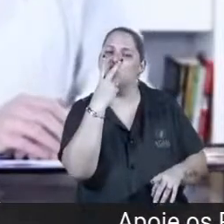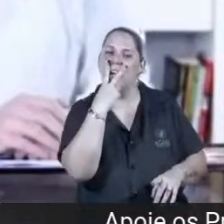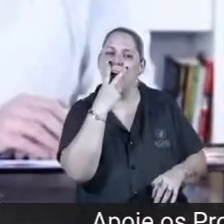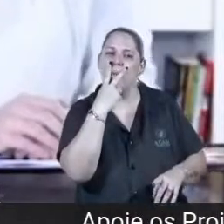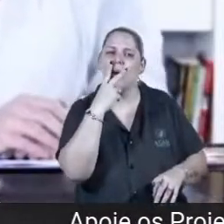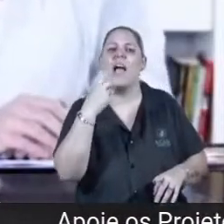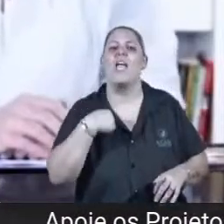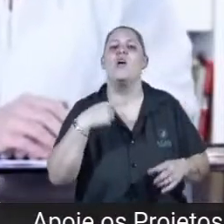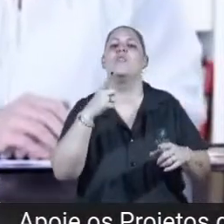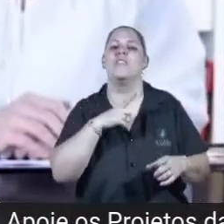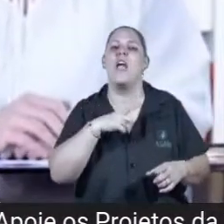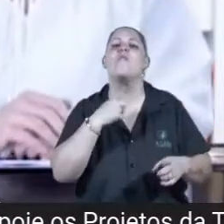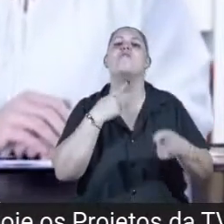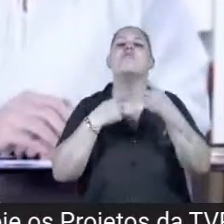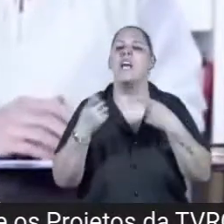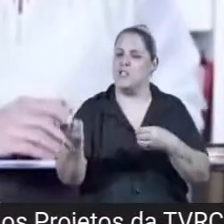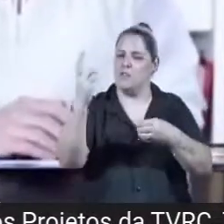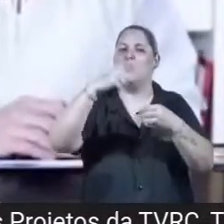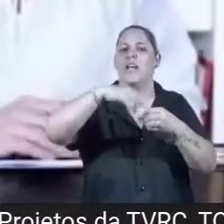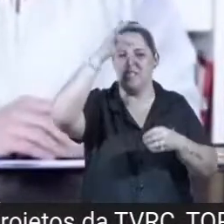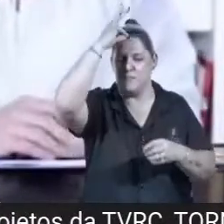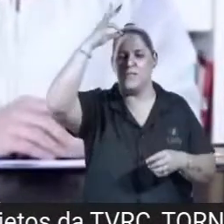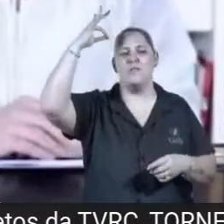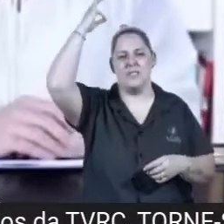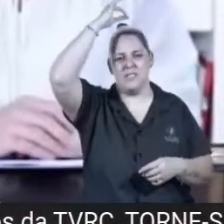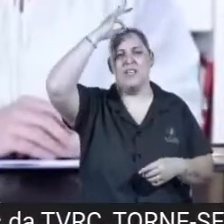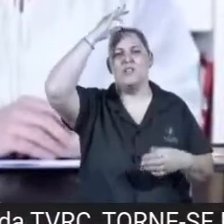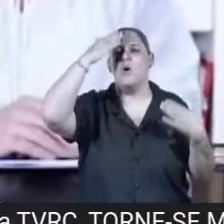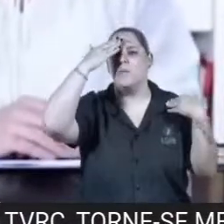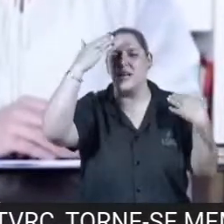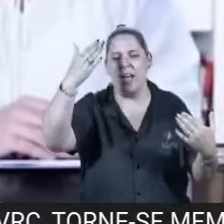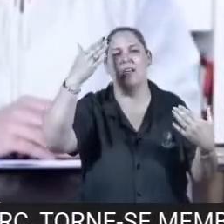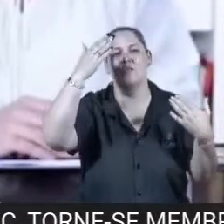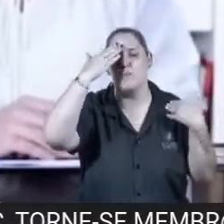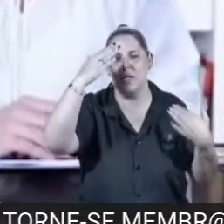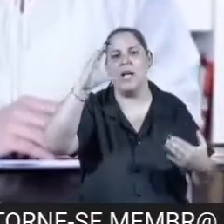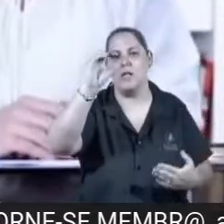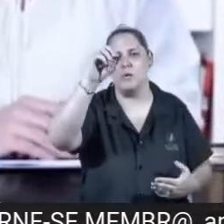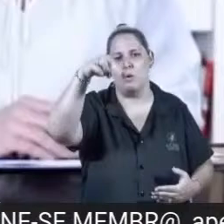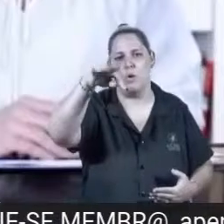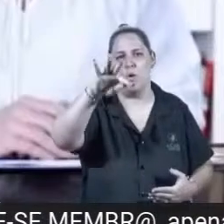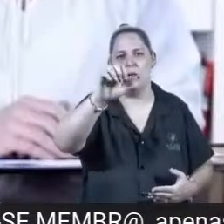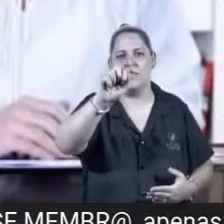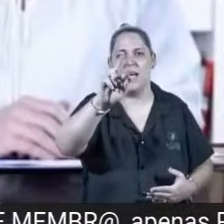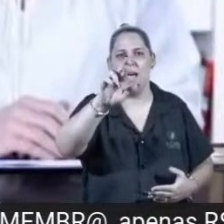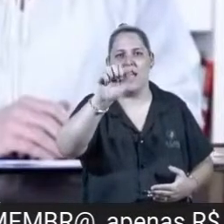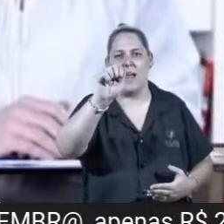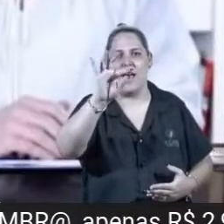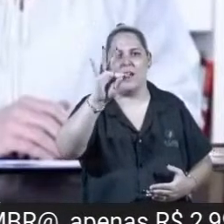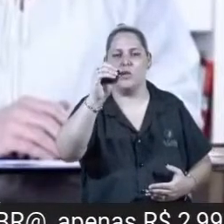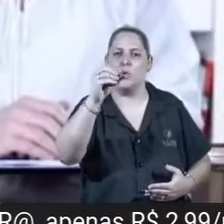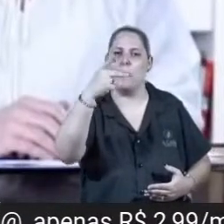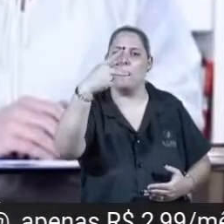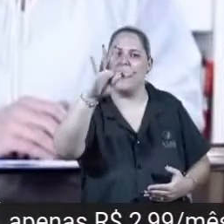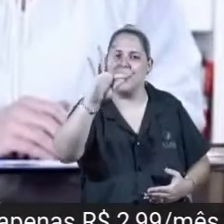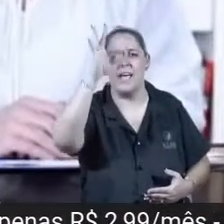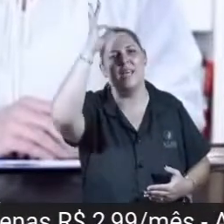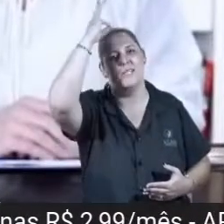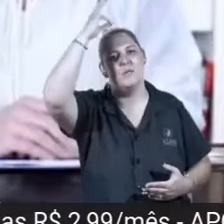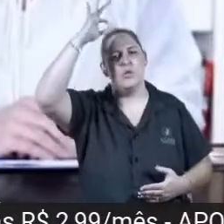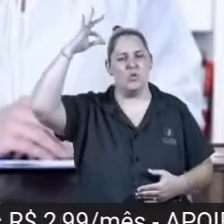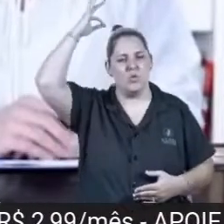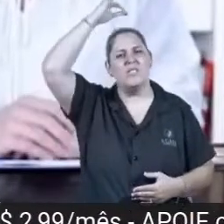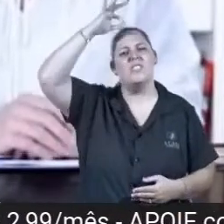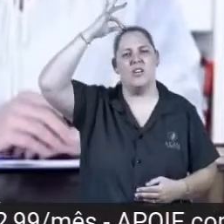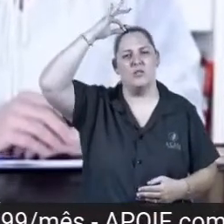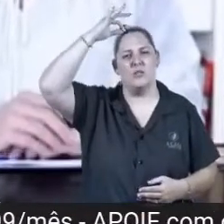de voltar ao Espírito Santo. Obrigado, obrigado, Contarato. Obrigado, Partido dos Trabalhadores do Espírito Santo, pela